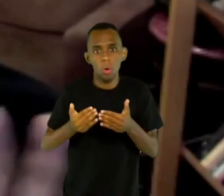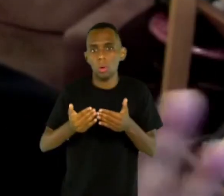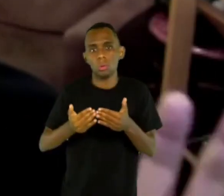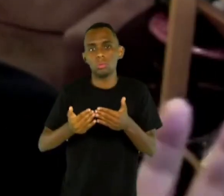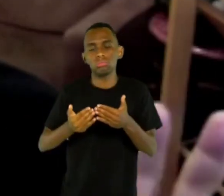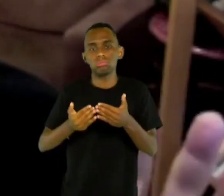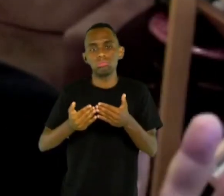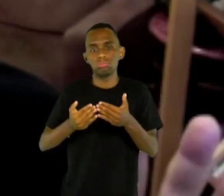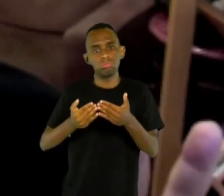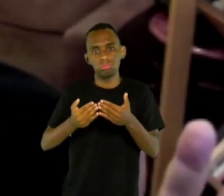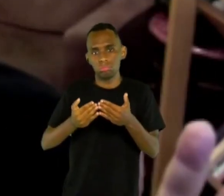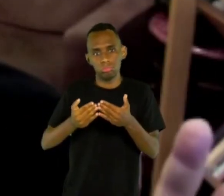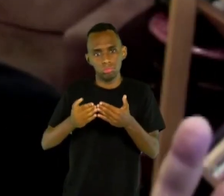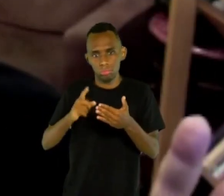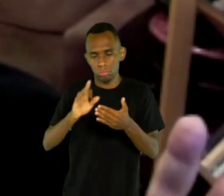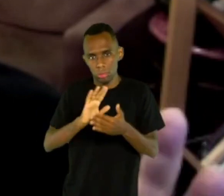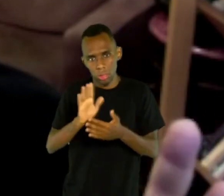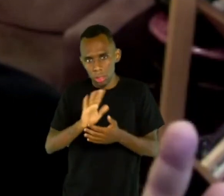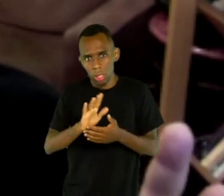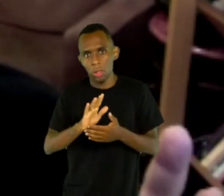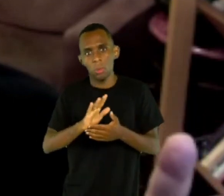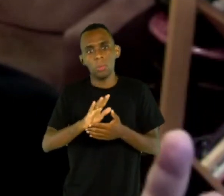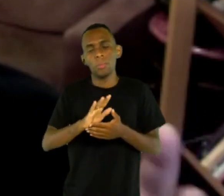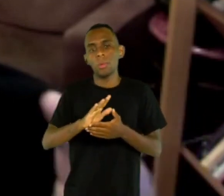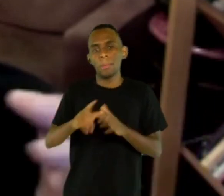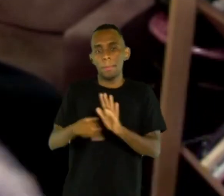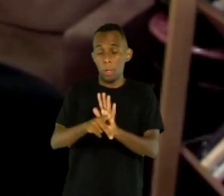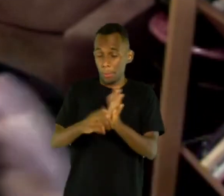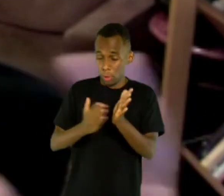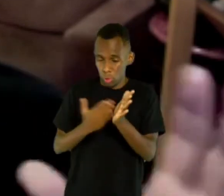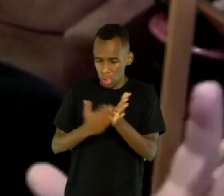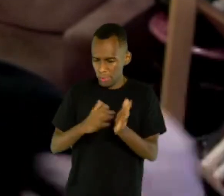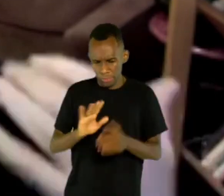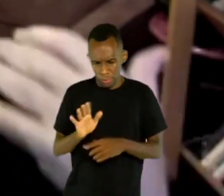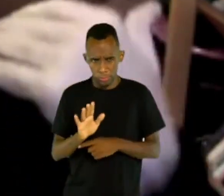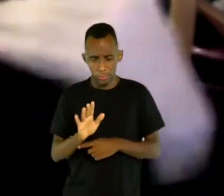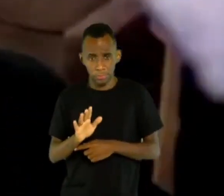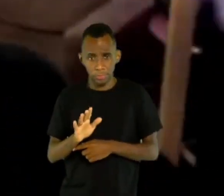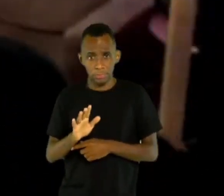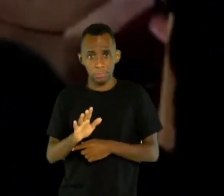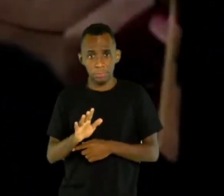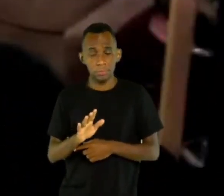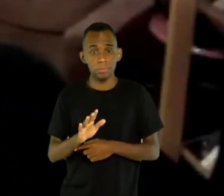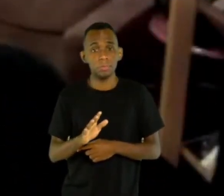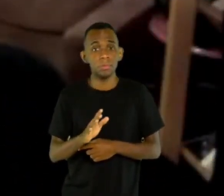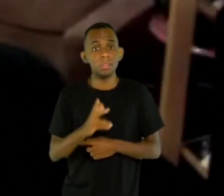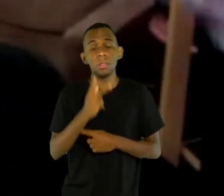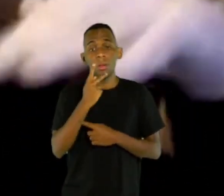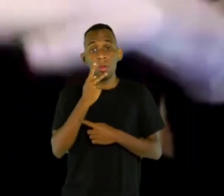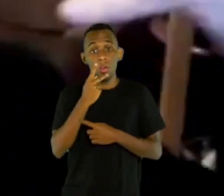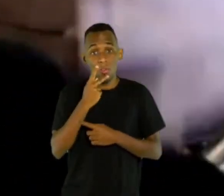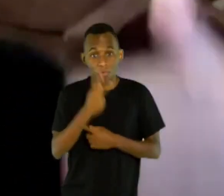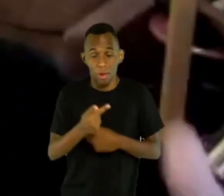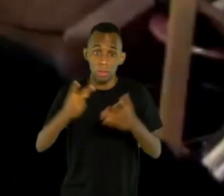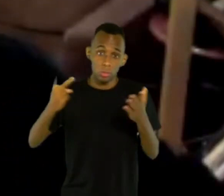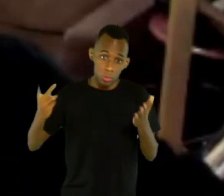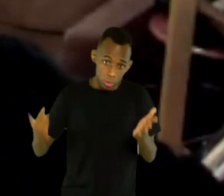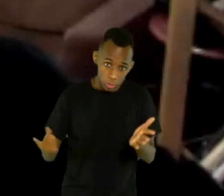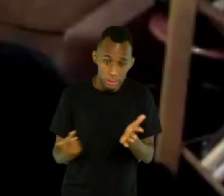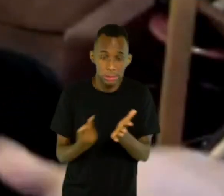explicitamente o enredo do intérprete de borboletas, né? Eu falo de um evento